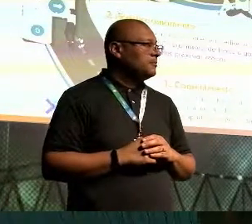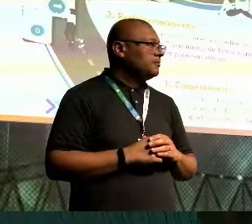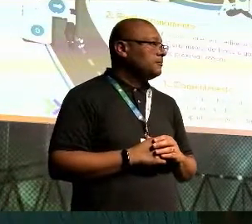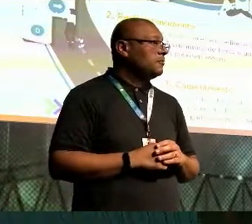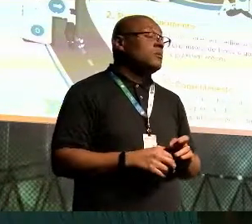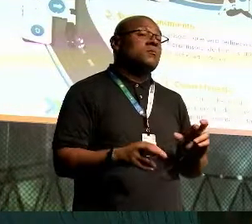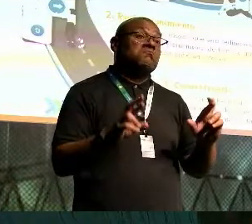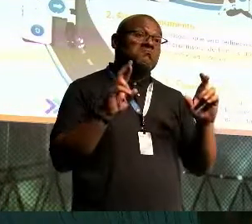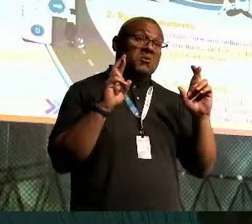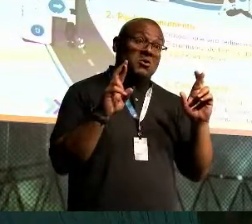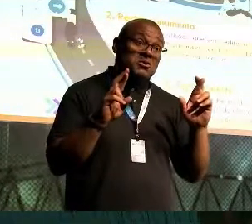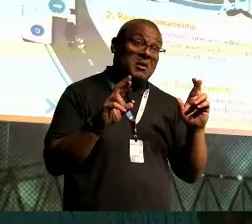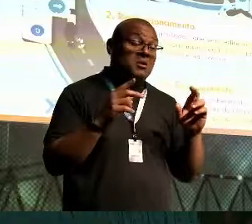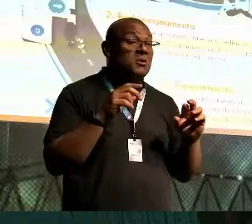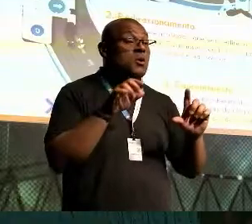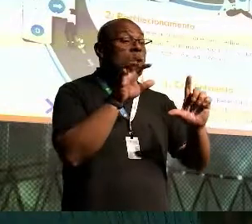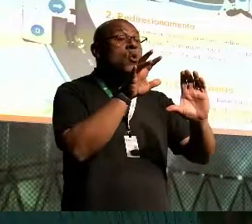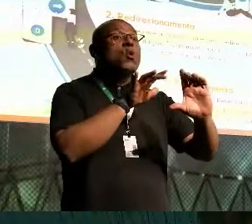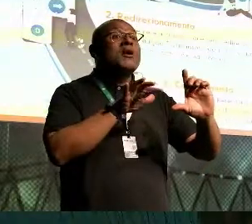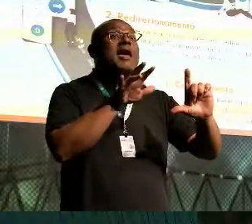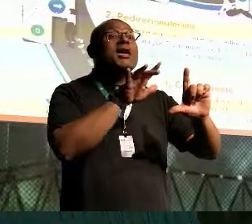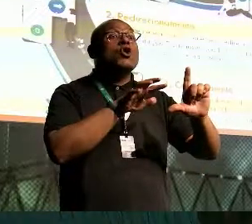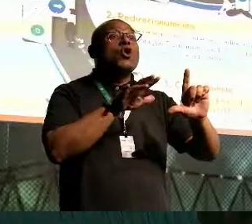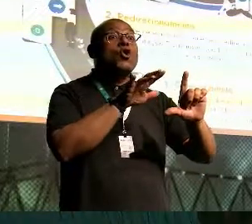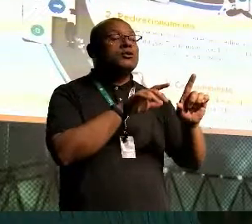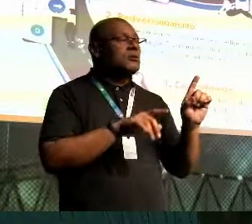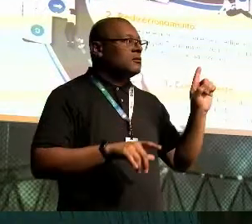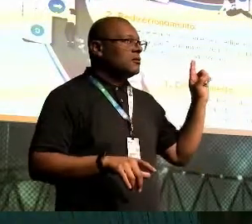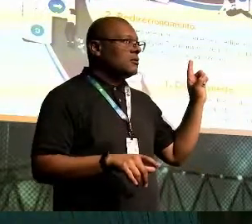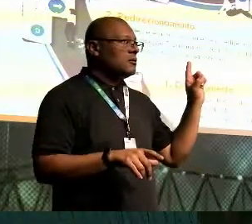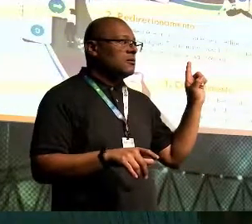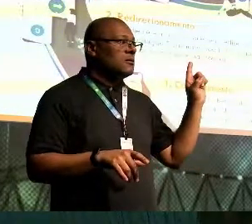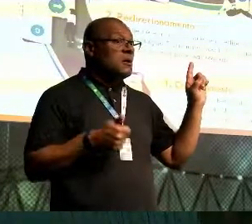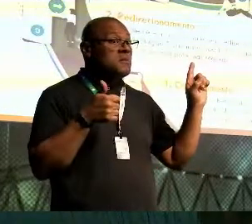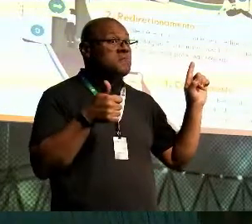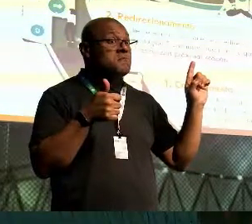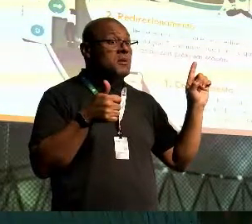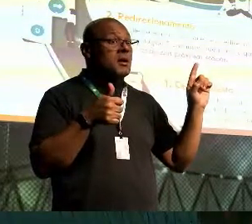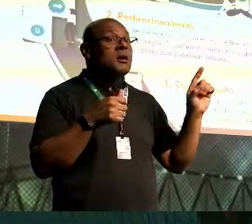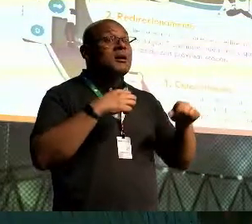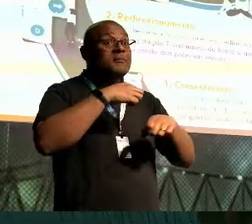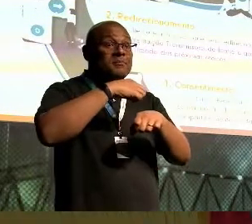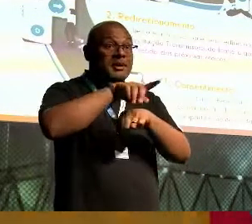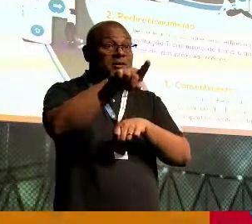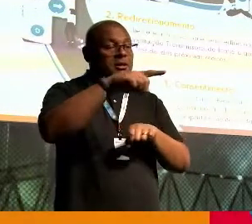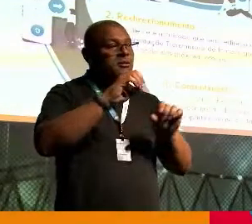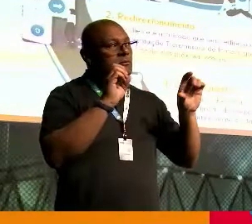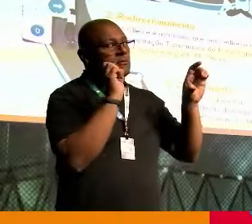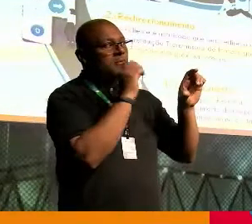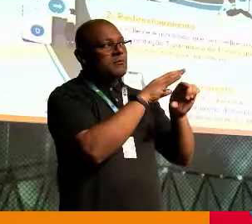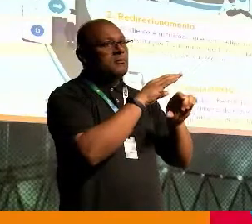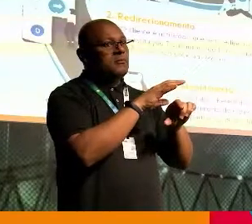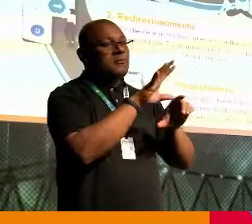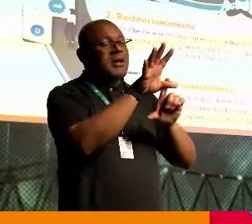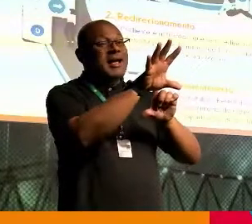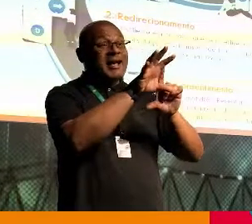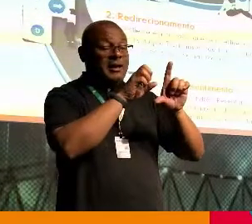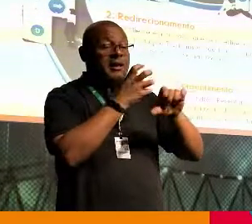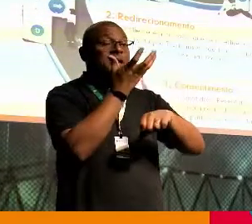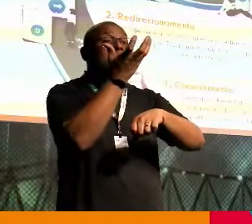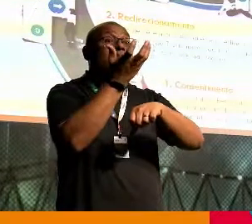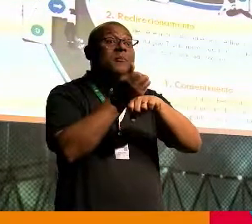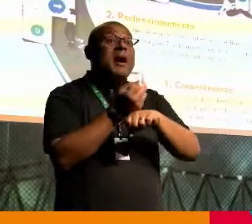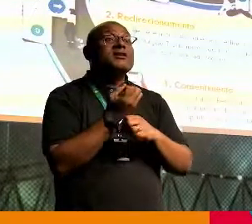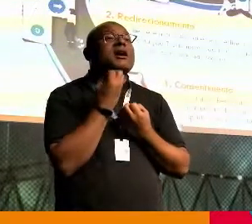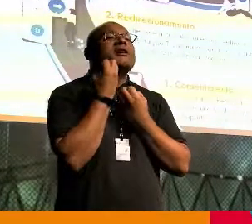Eu espero que esteja funcionando esse QR Code. Se não tiver, depois eu passo. Mas eu sugiro que todos baixem o guia de experiência do usuário do Open Banking,